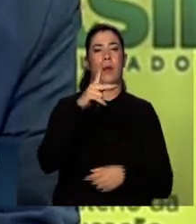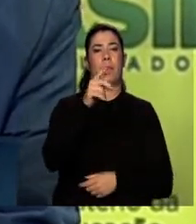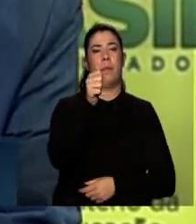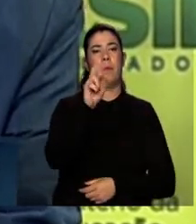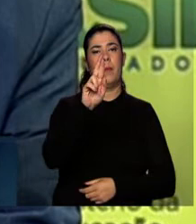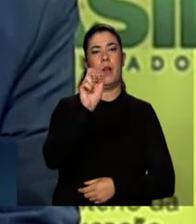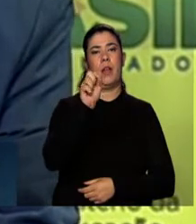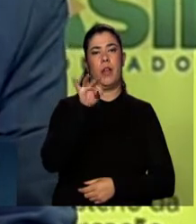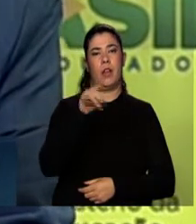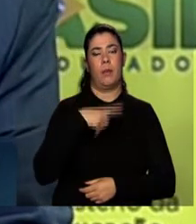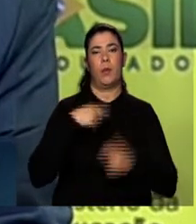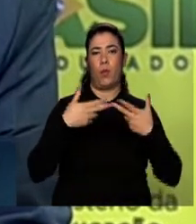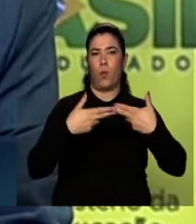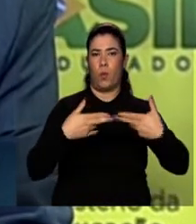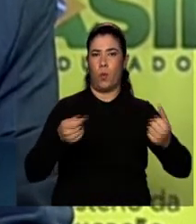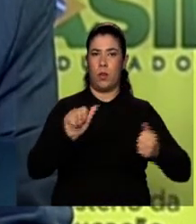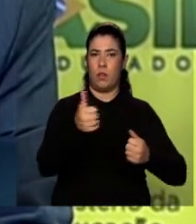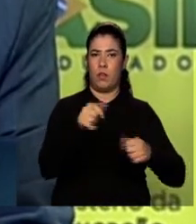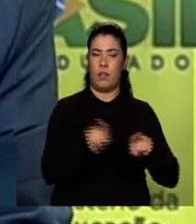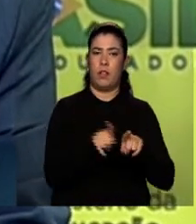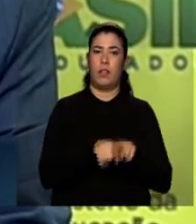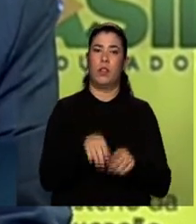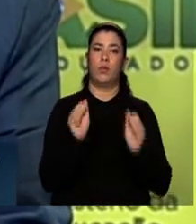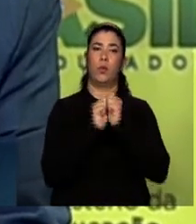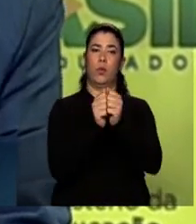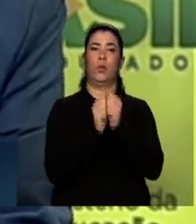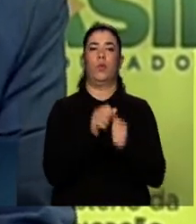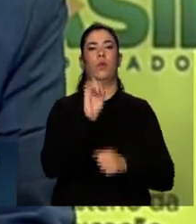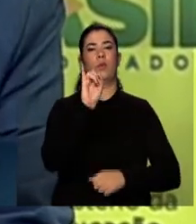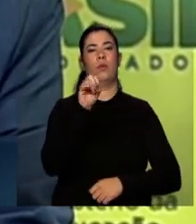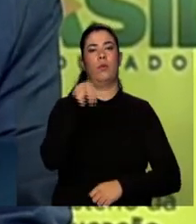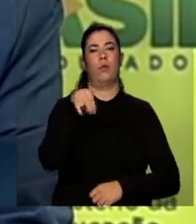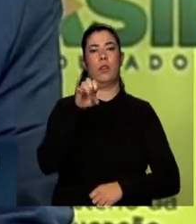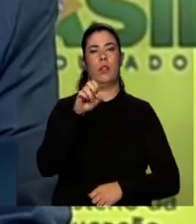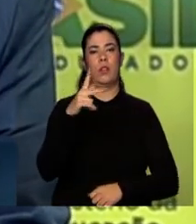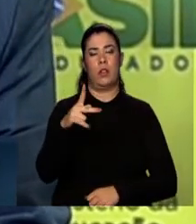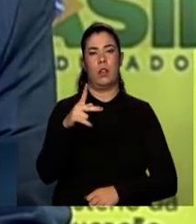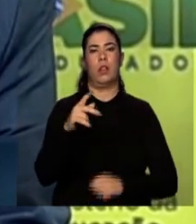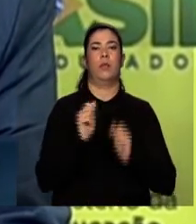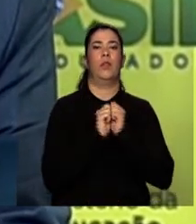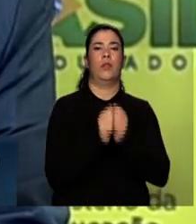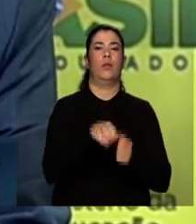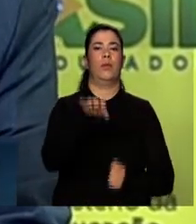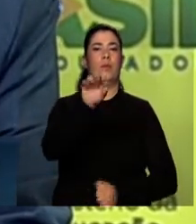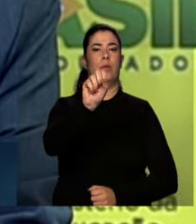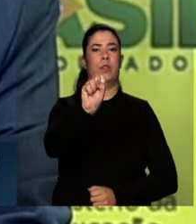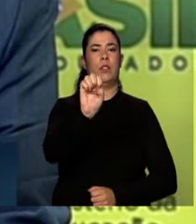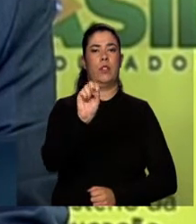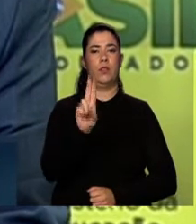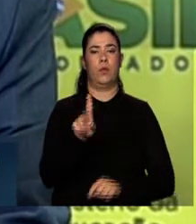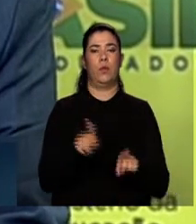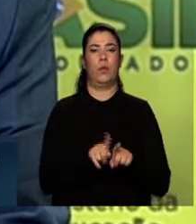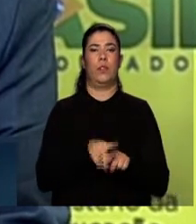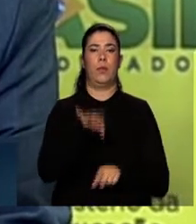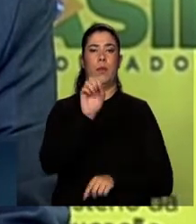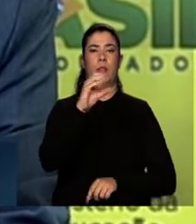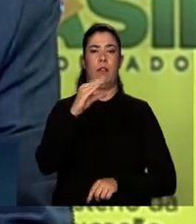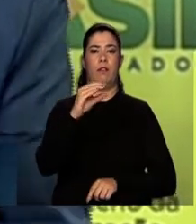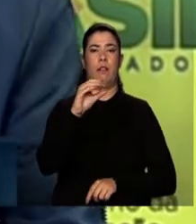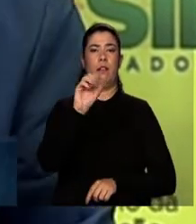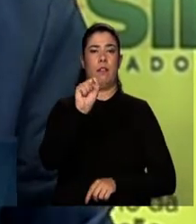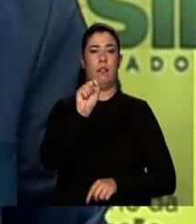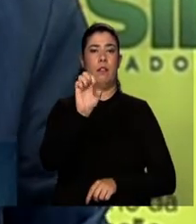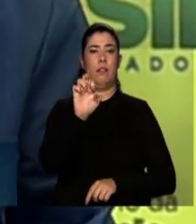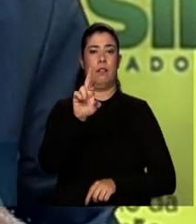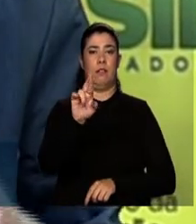de avaliação, isso envolve também o INEP, né, envolve aqui a nossa CESU, a SERES. E os números são